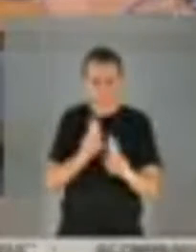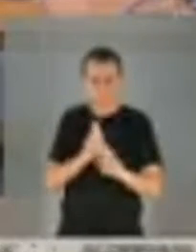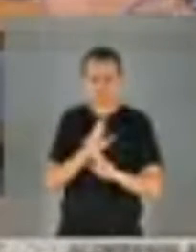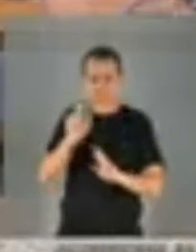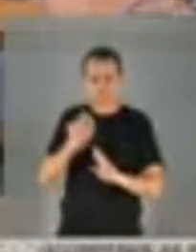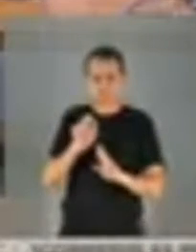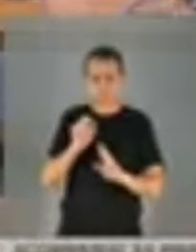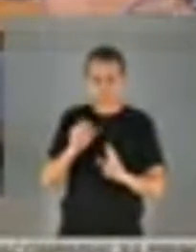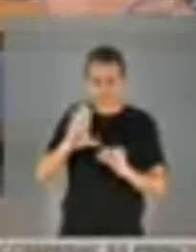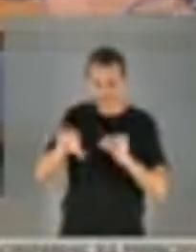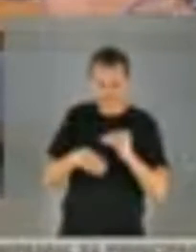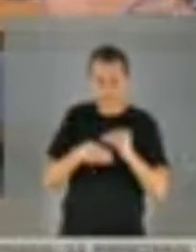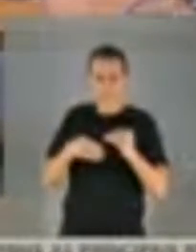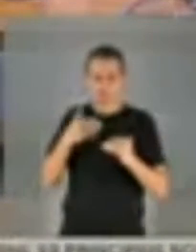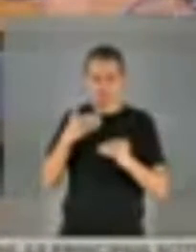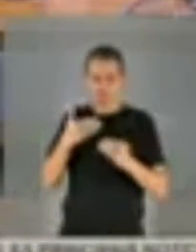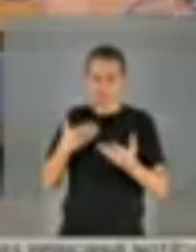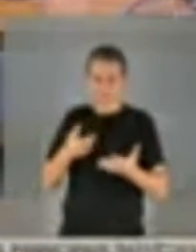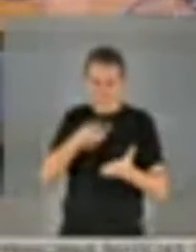nesses pedidos